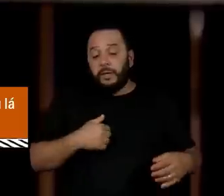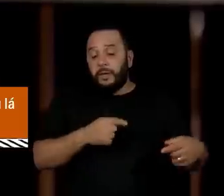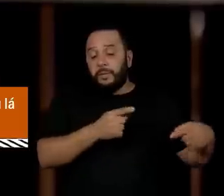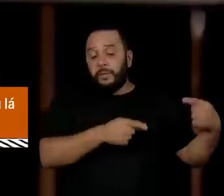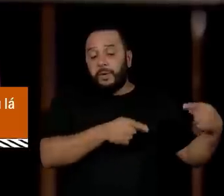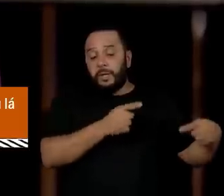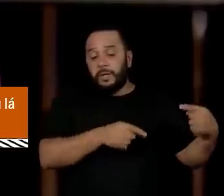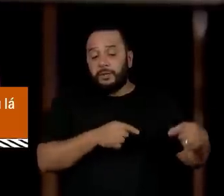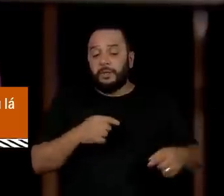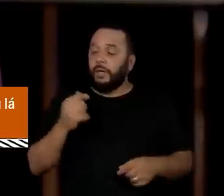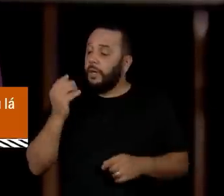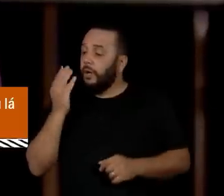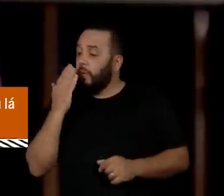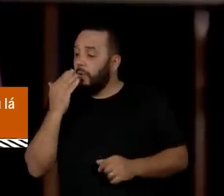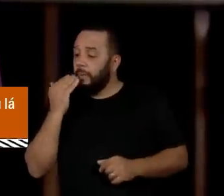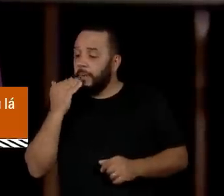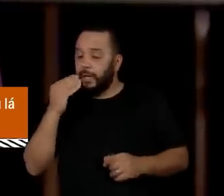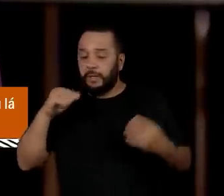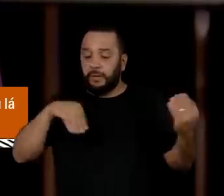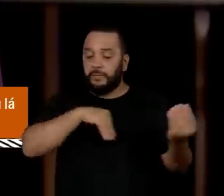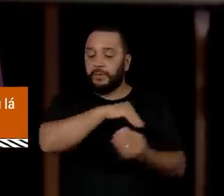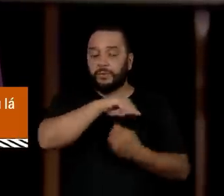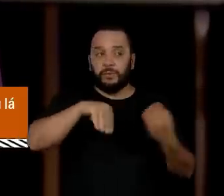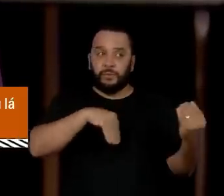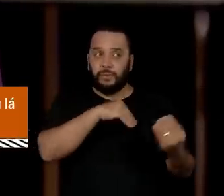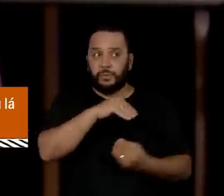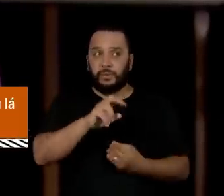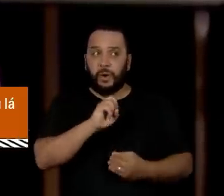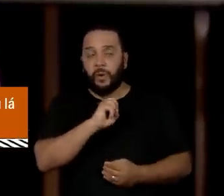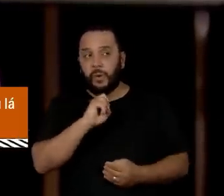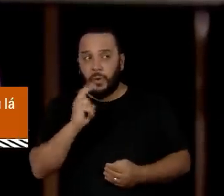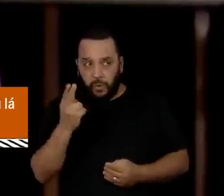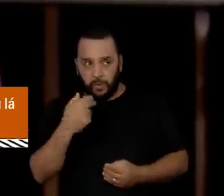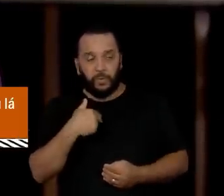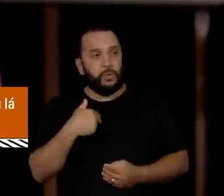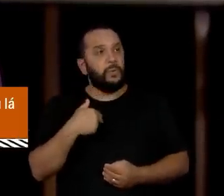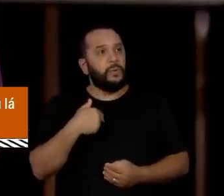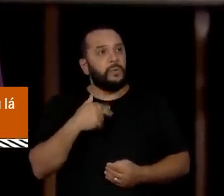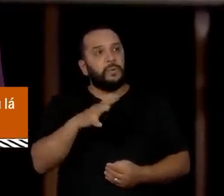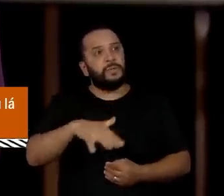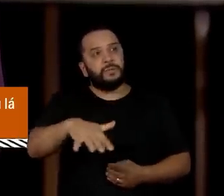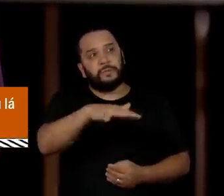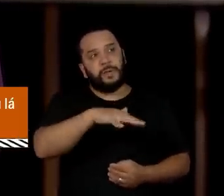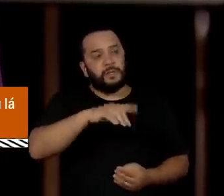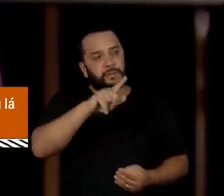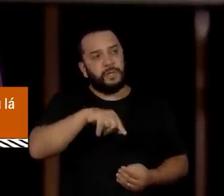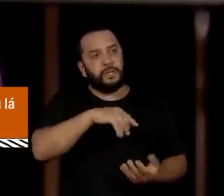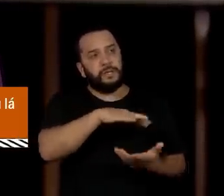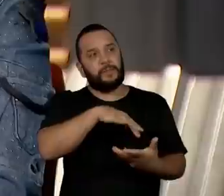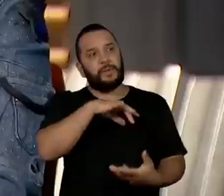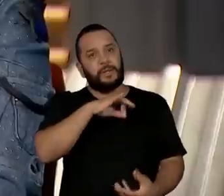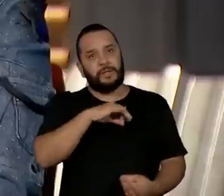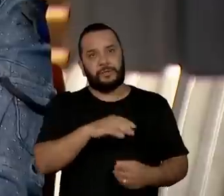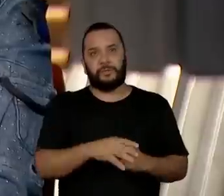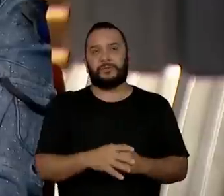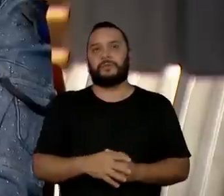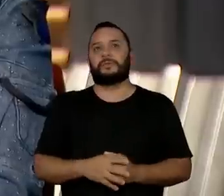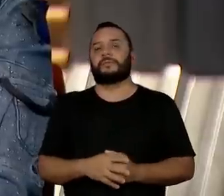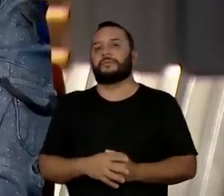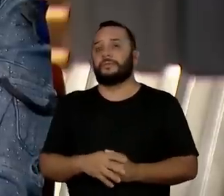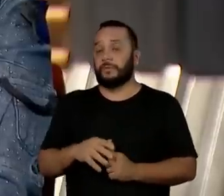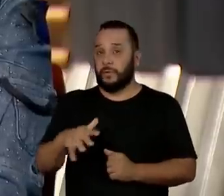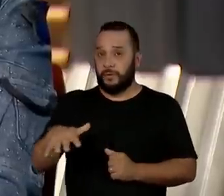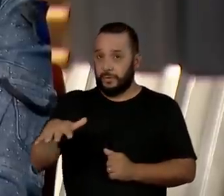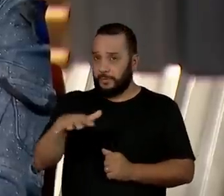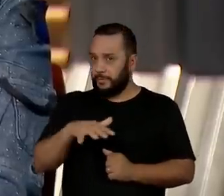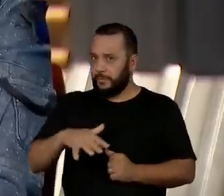misturam nos restaurantes dos rueda ou lá é um espaço o espaço é democrático o